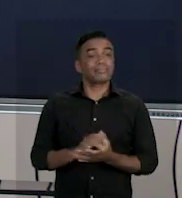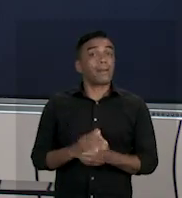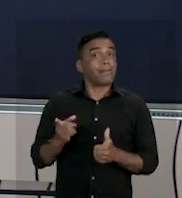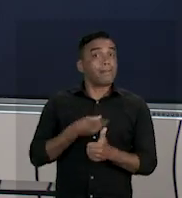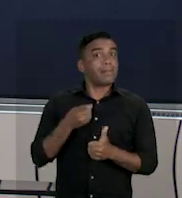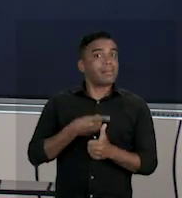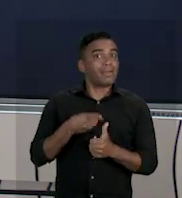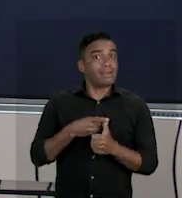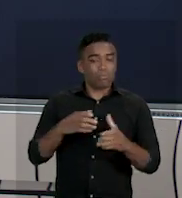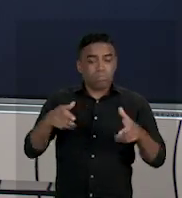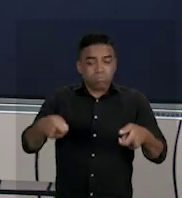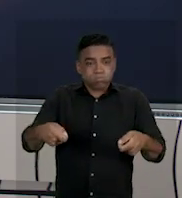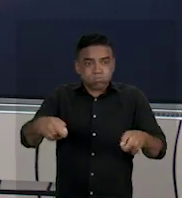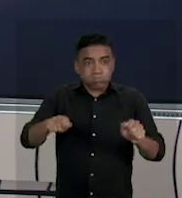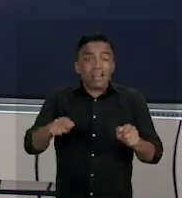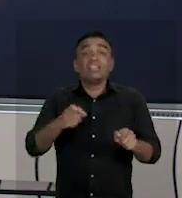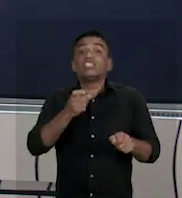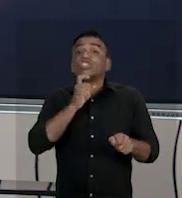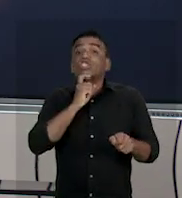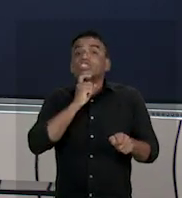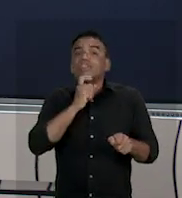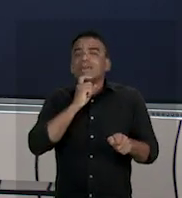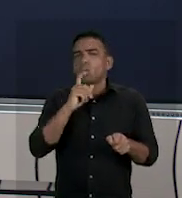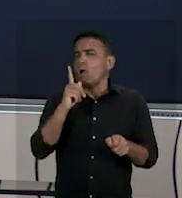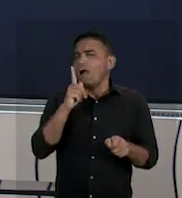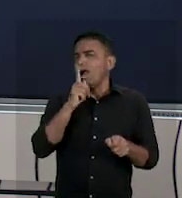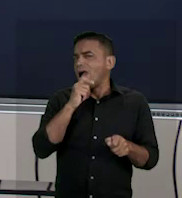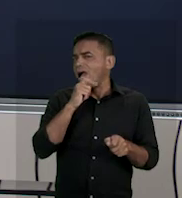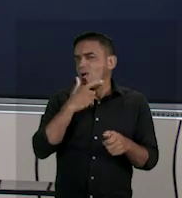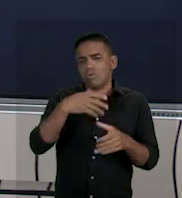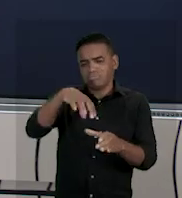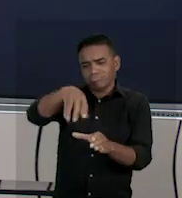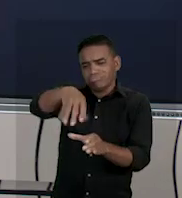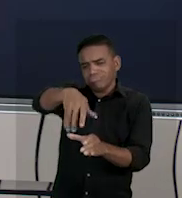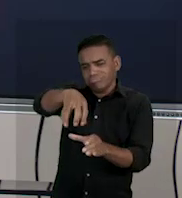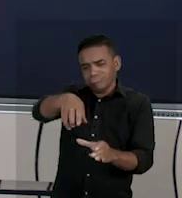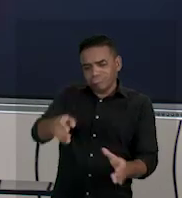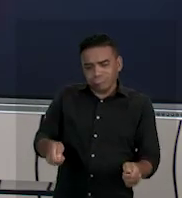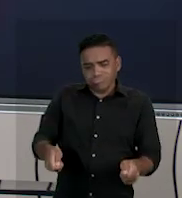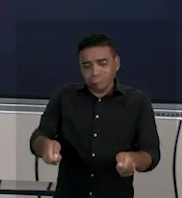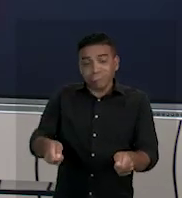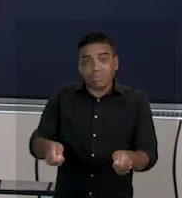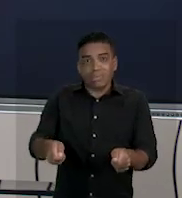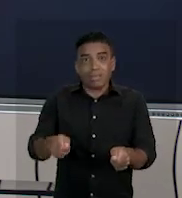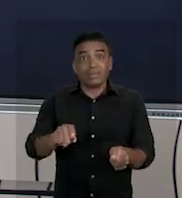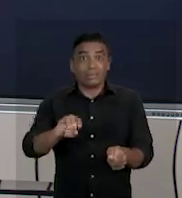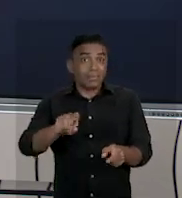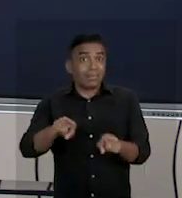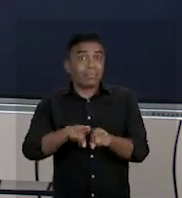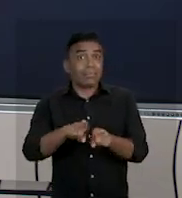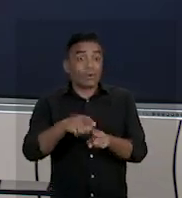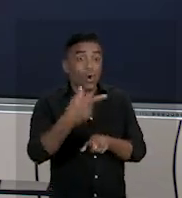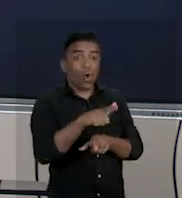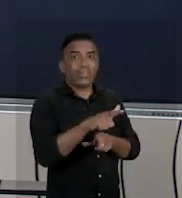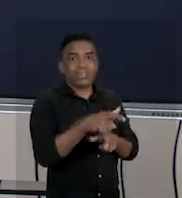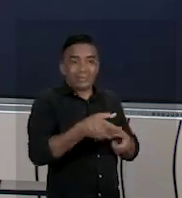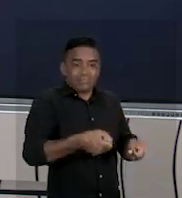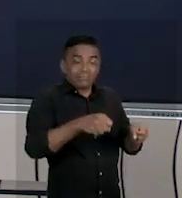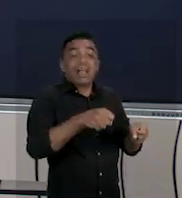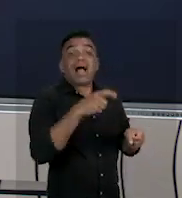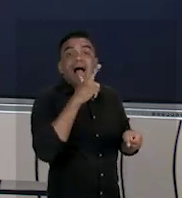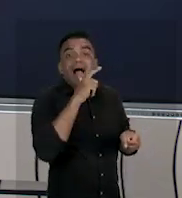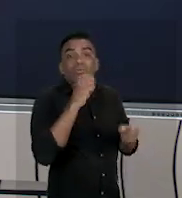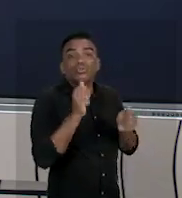numa cuba de gelo água, essa água normal de torneira, e uma água com umas boas pitadas de sal e coloca